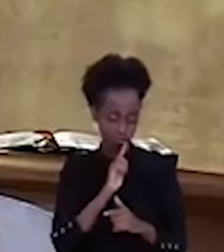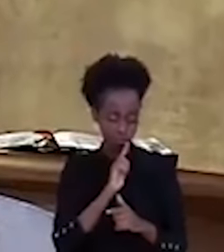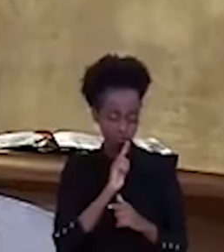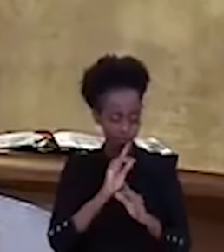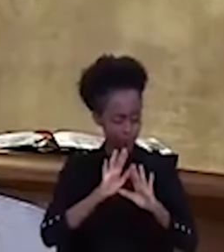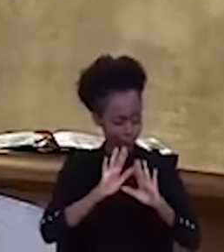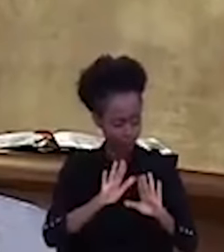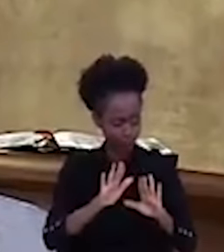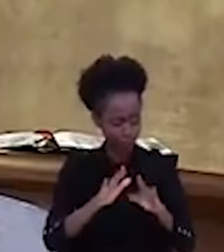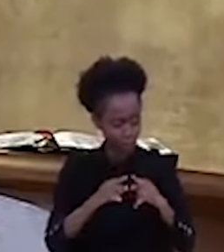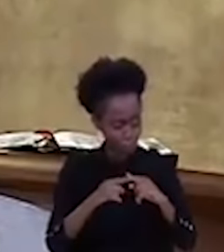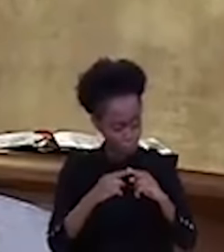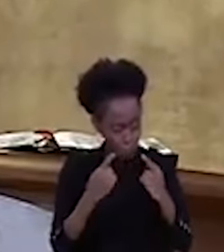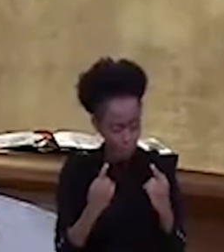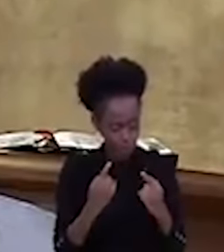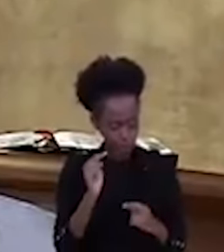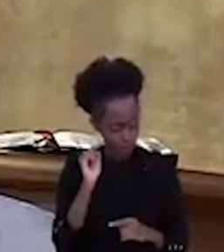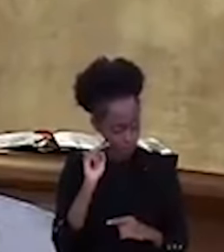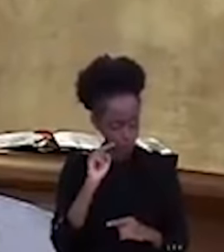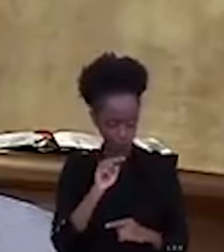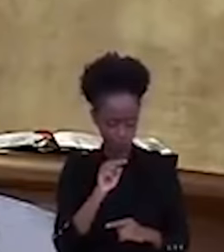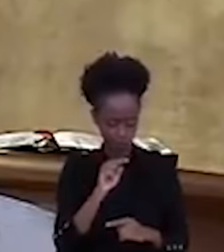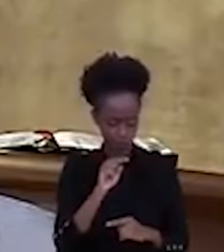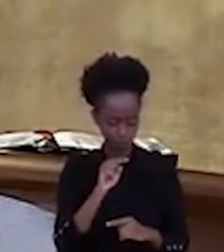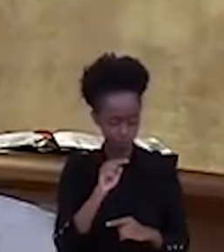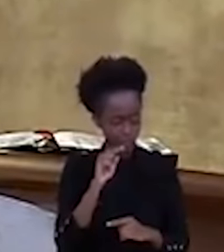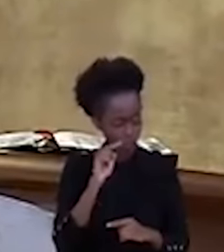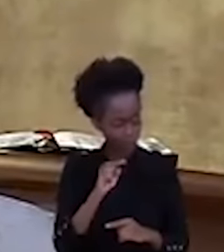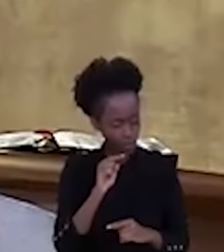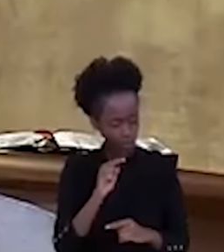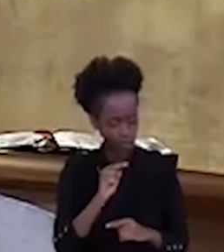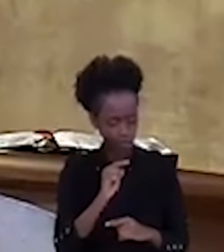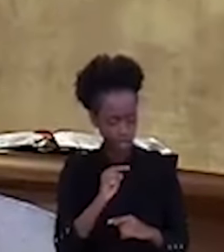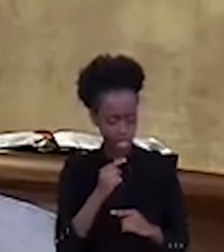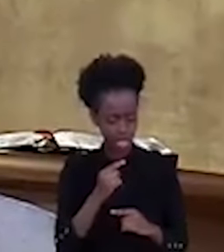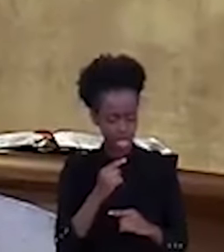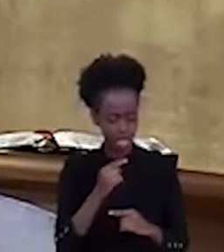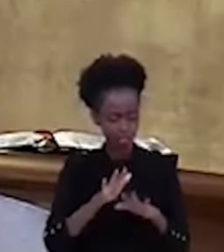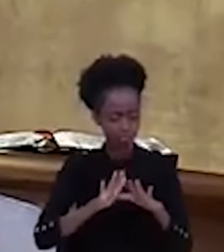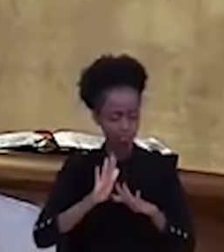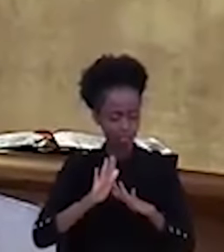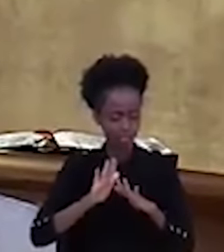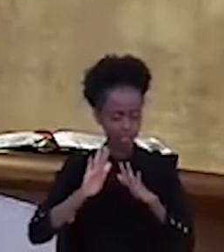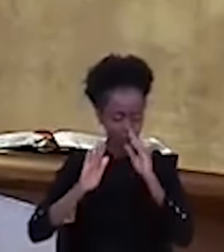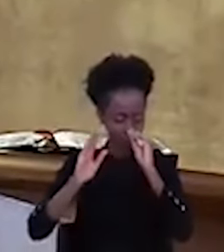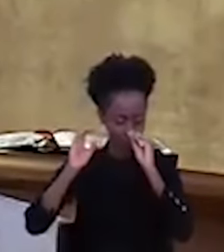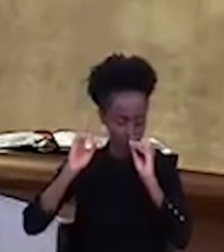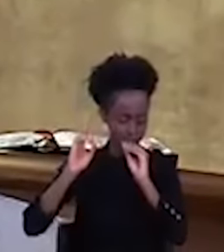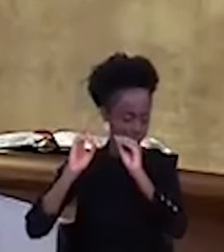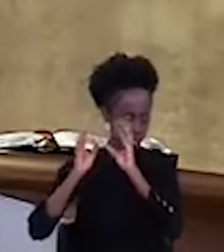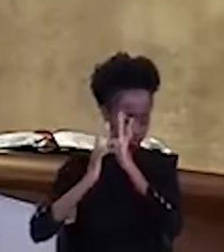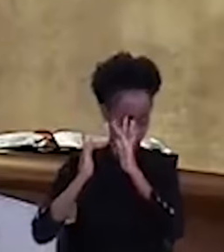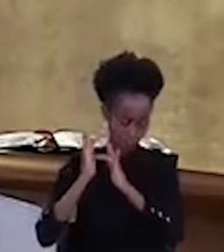Mas você, meu amigo, você que fazia parte do grupo dos que ignoravam o Senhor